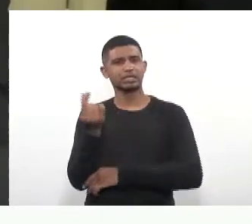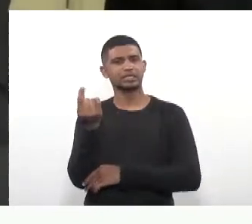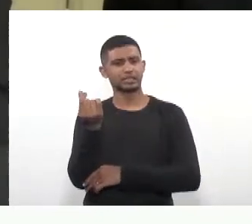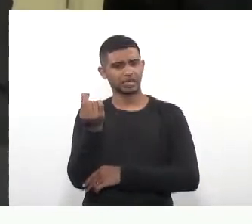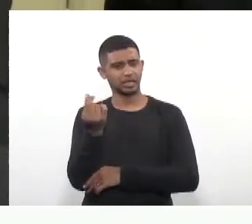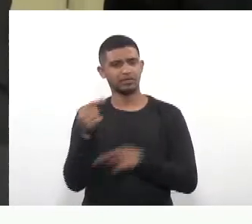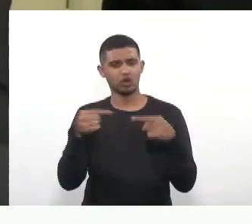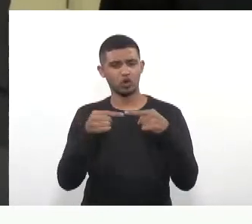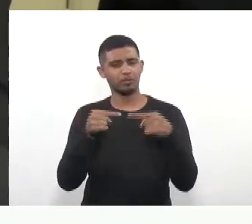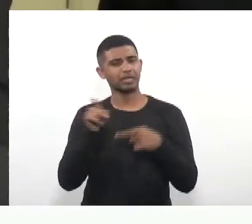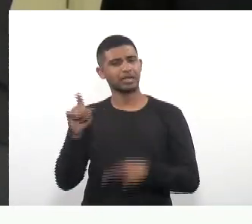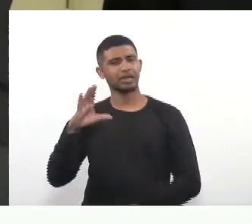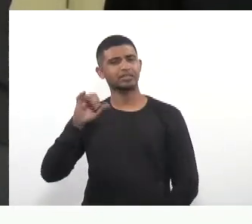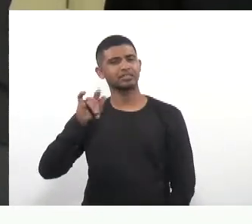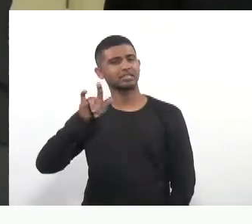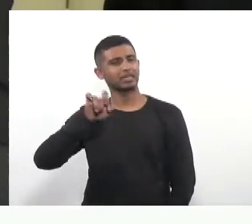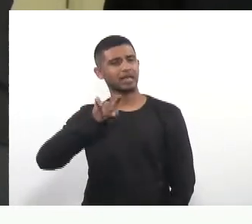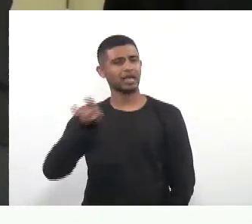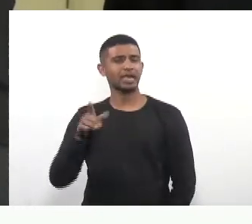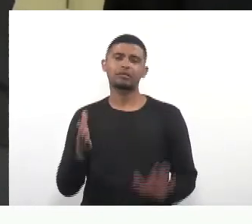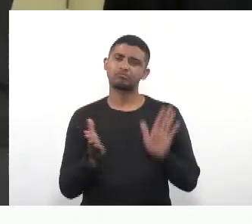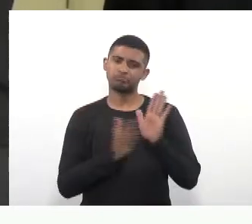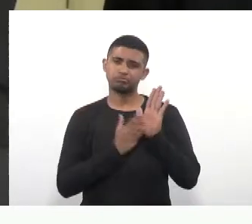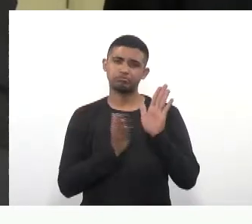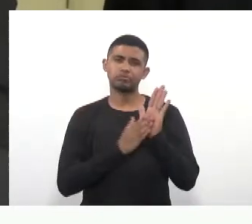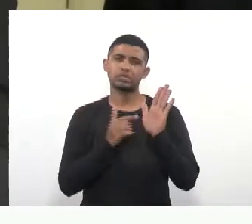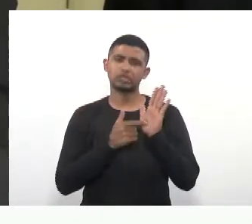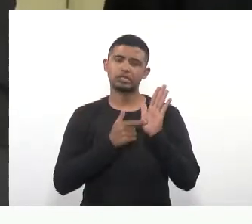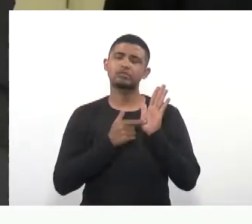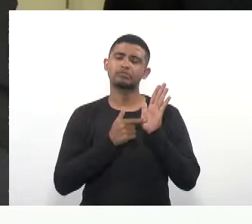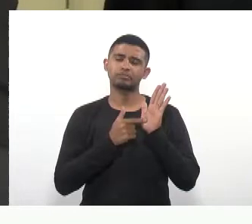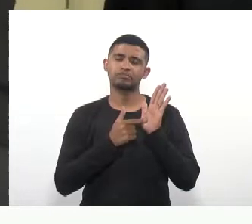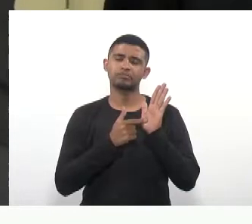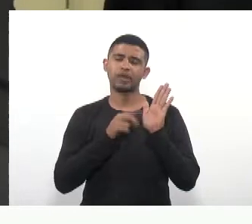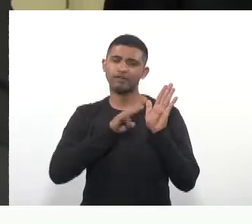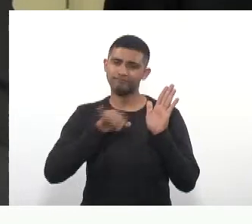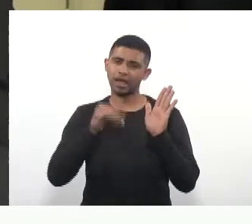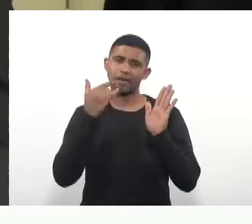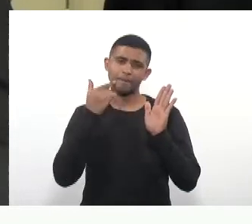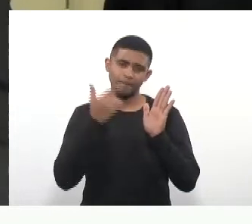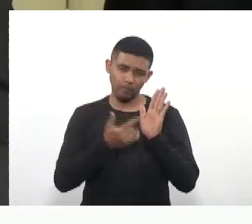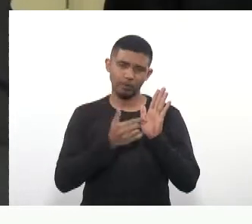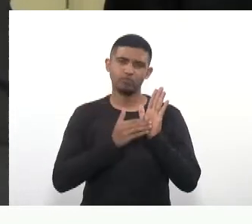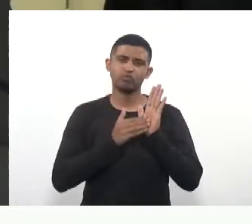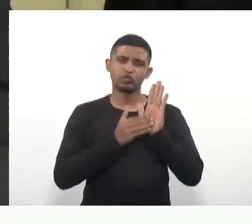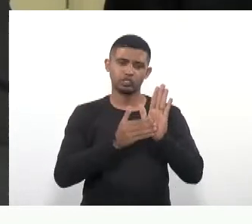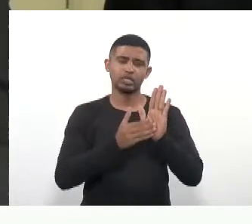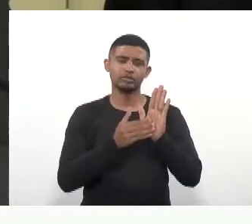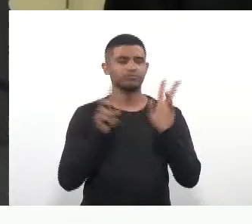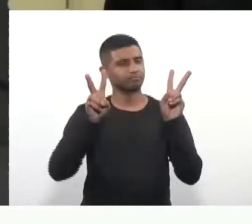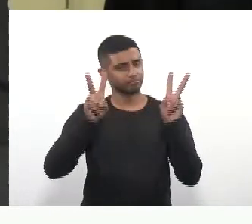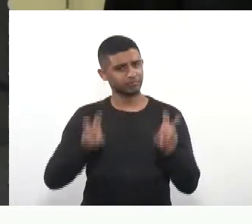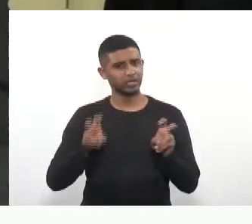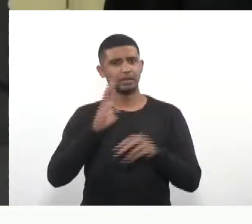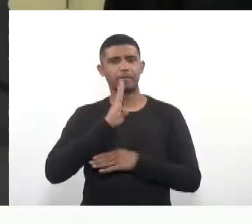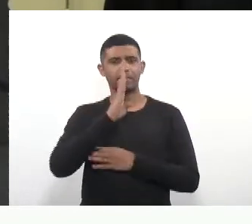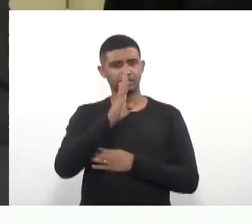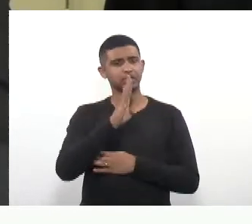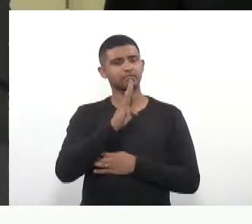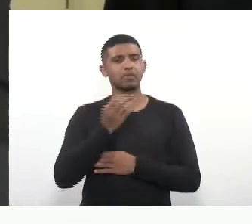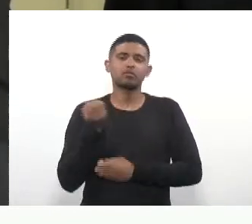SEDAI está propondo, que traz como um dos temas principais a